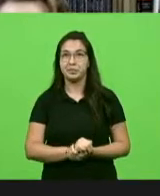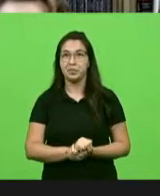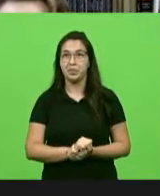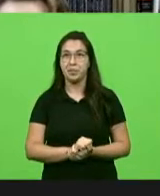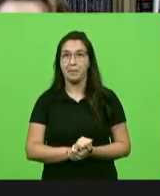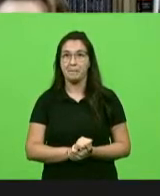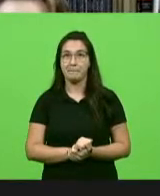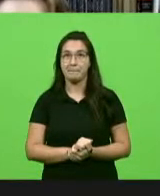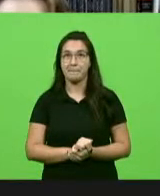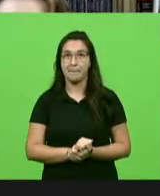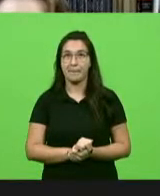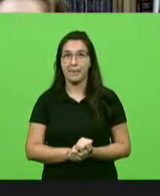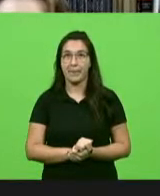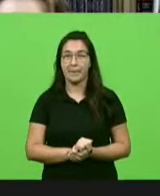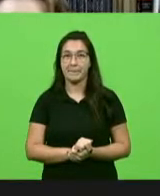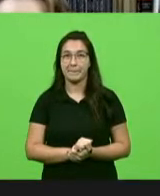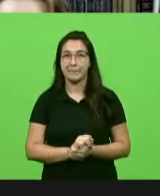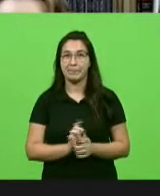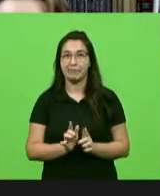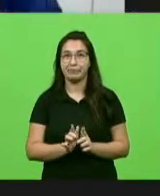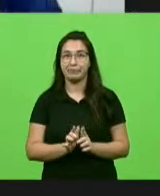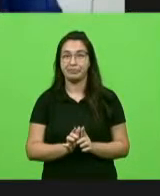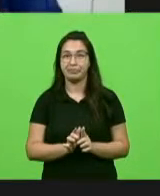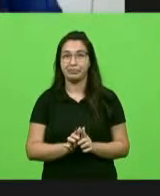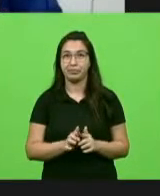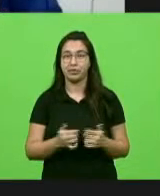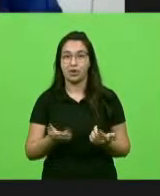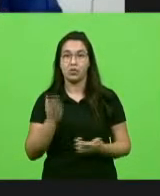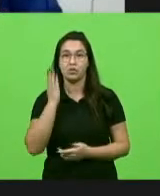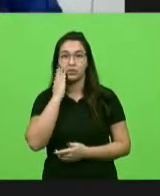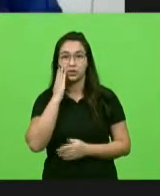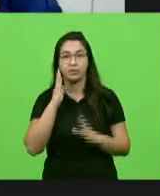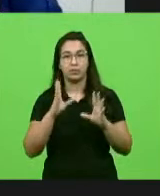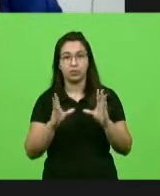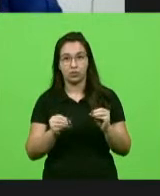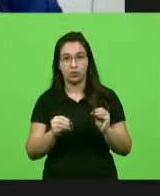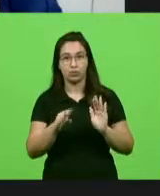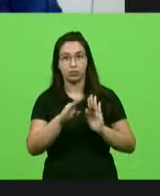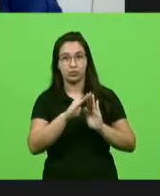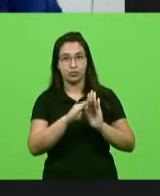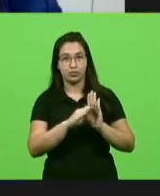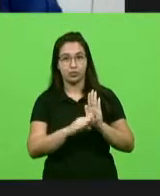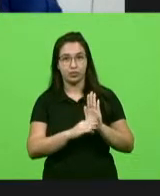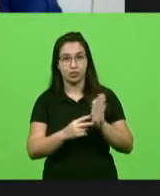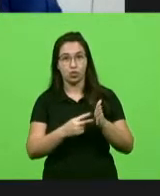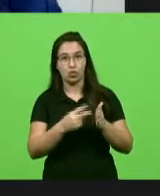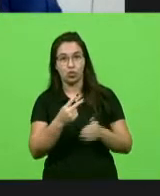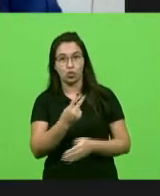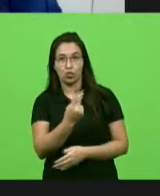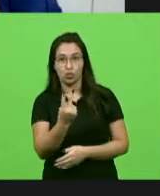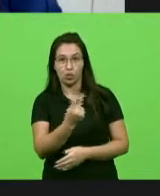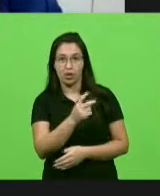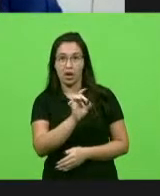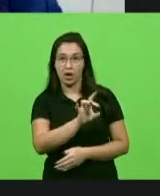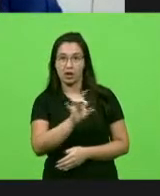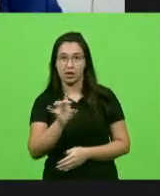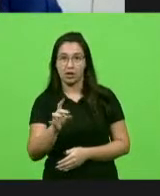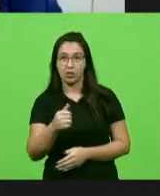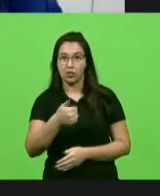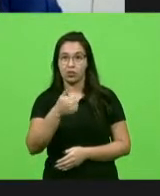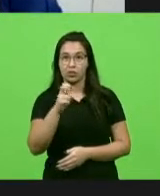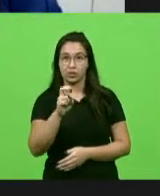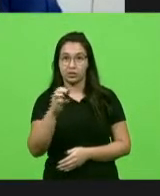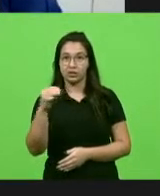por convenção, sabemos todos pelo roteiro que os dois terão 15 minutos. 15 minutos para os